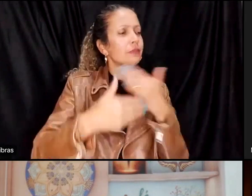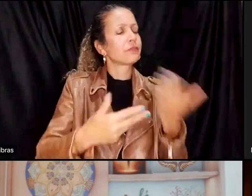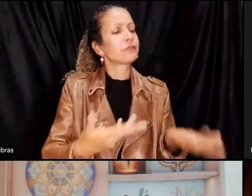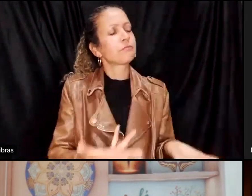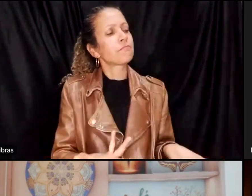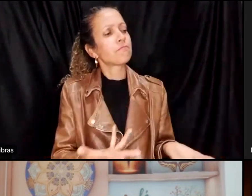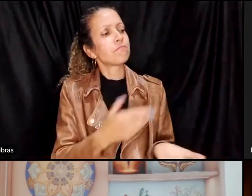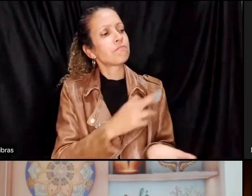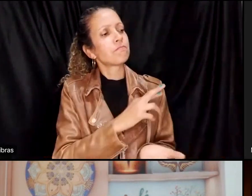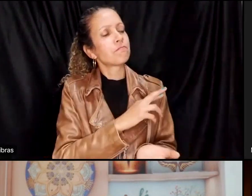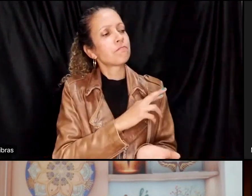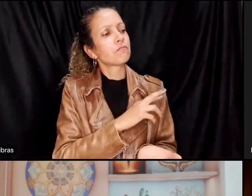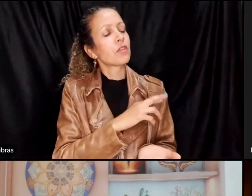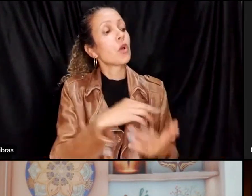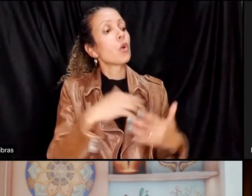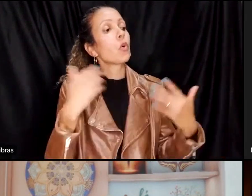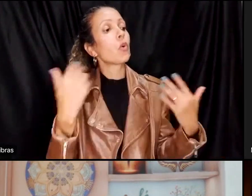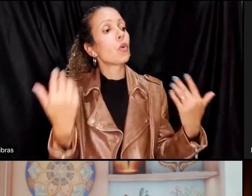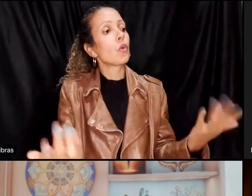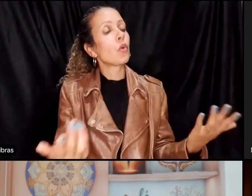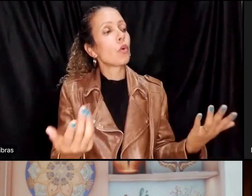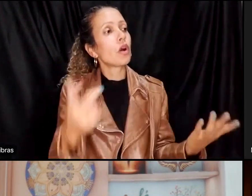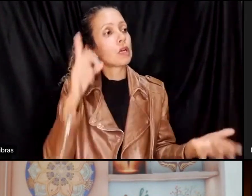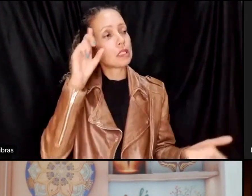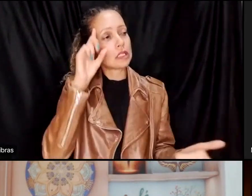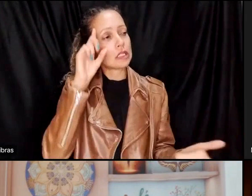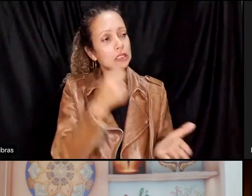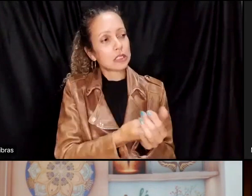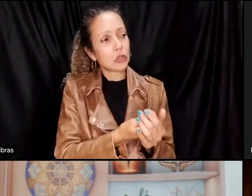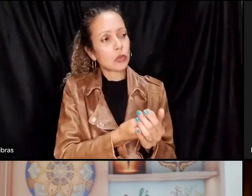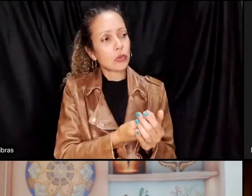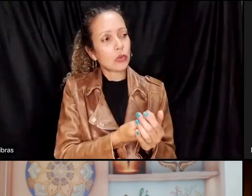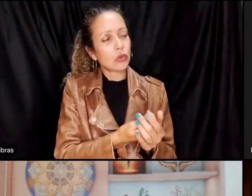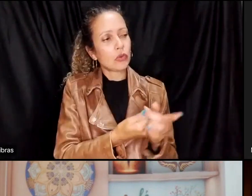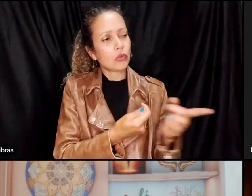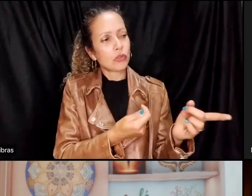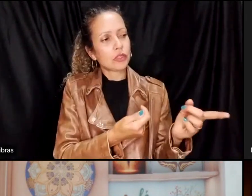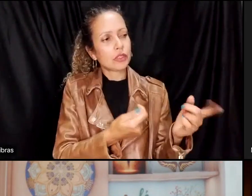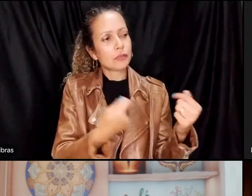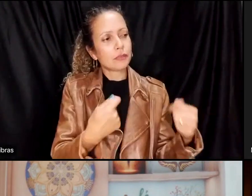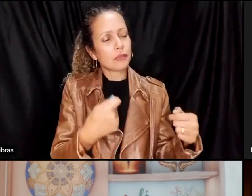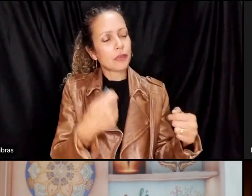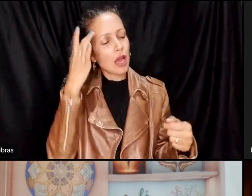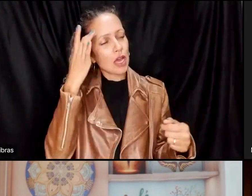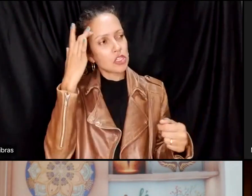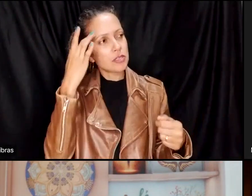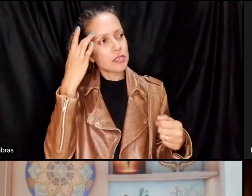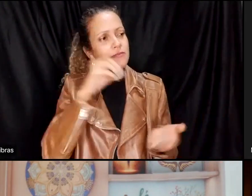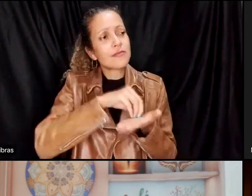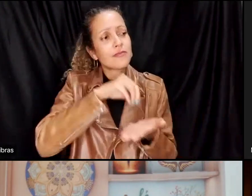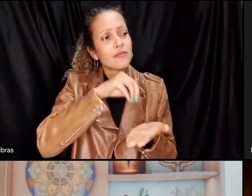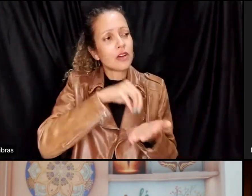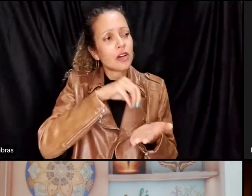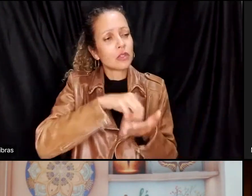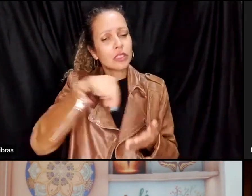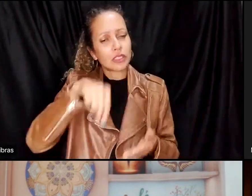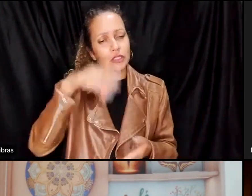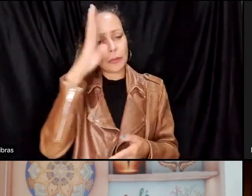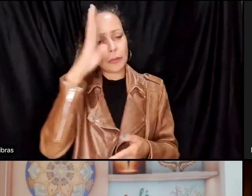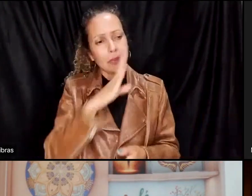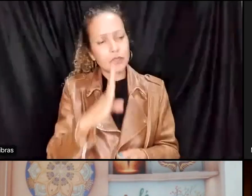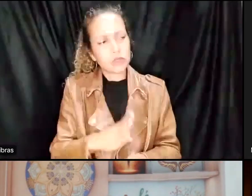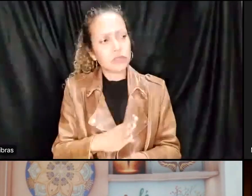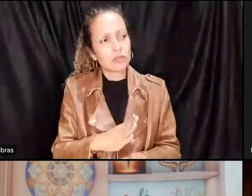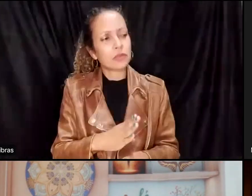quais as providências que você ainda vê que deveria existir dentro do nosso país pra que os